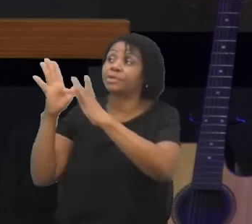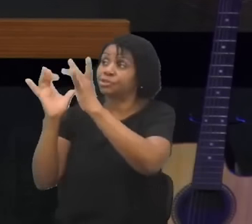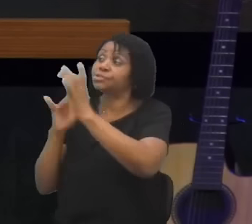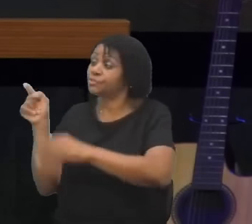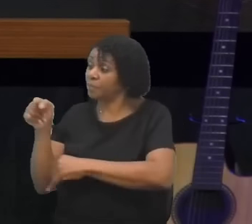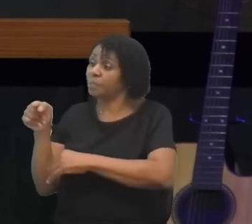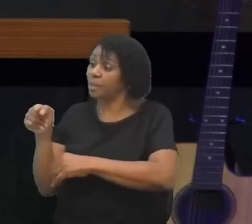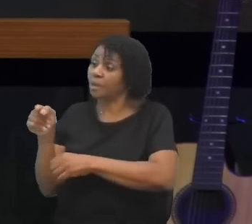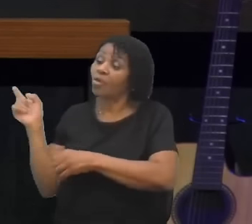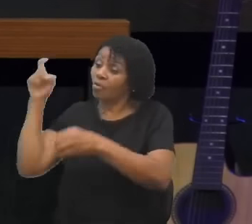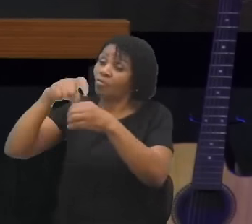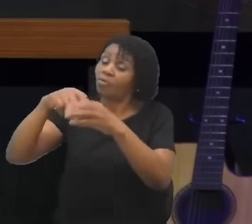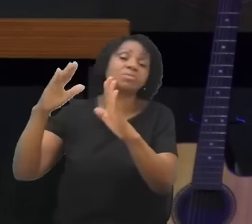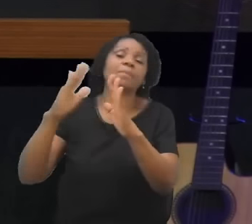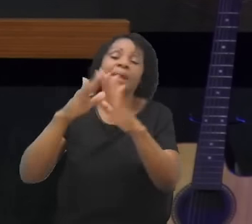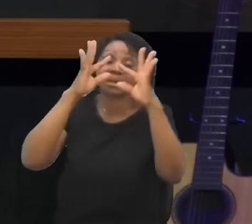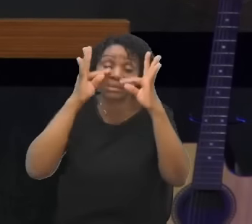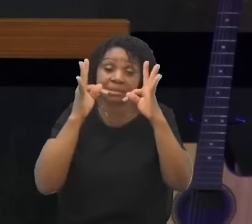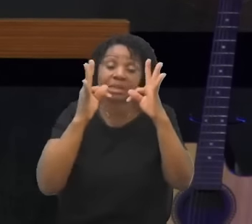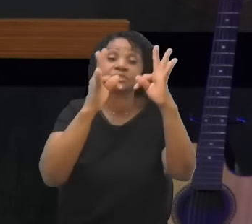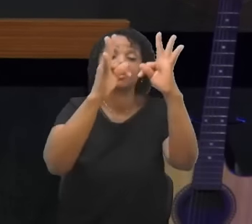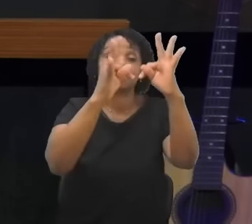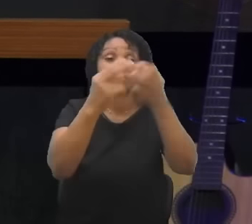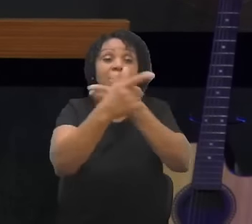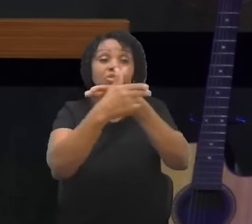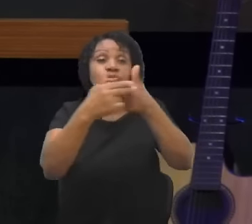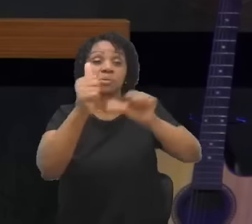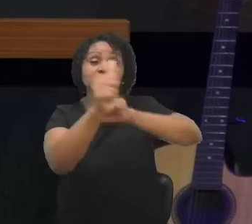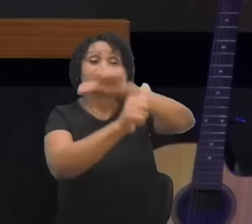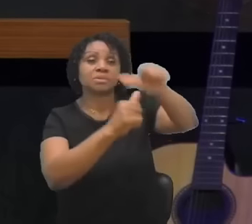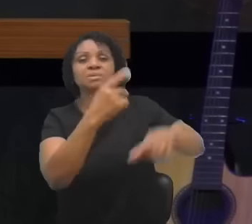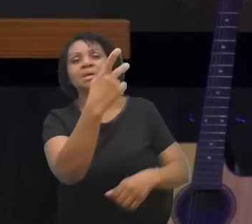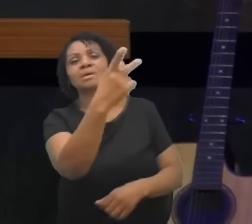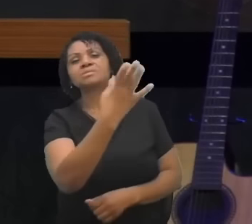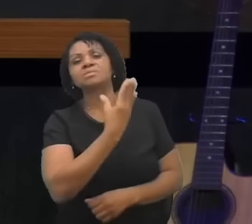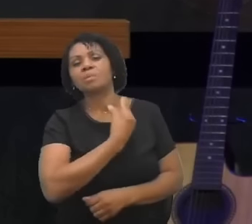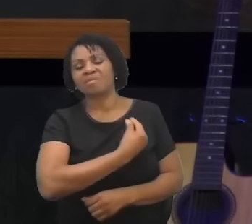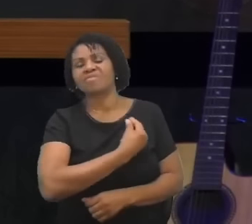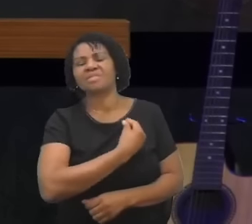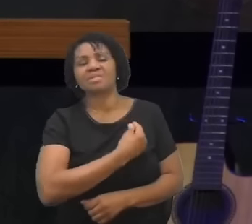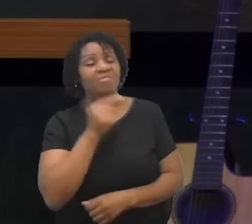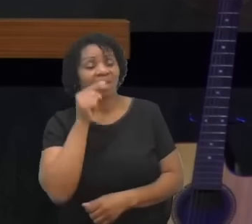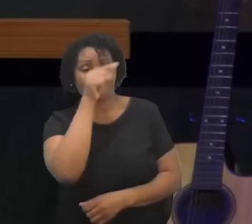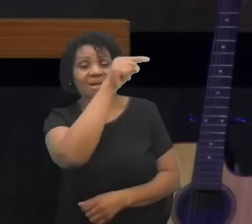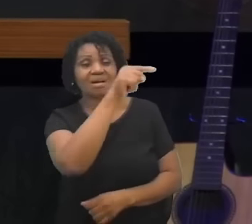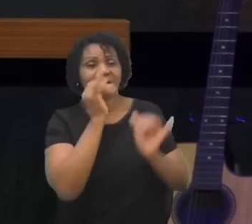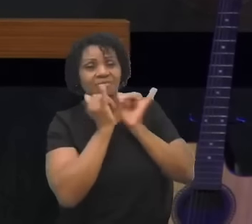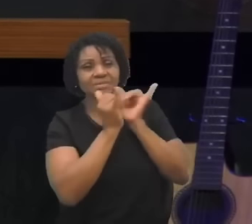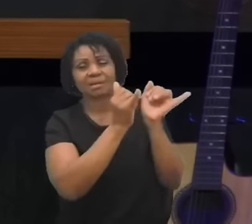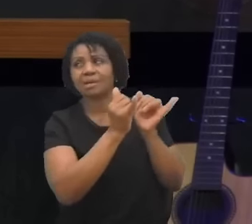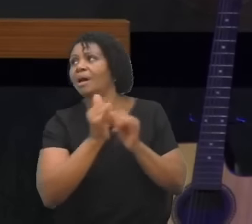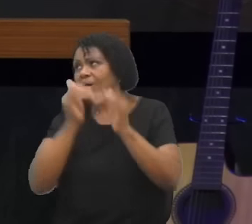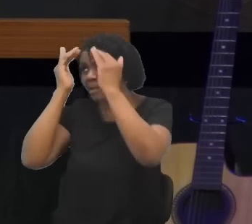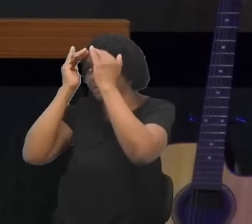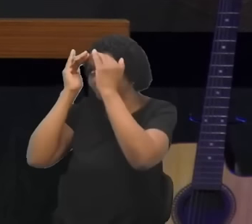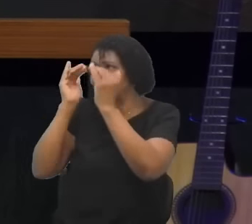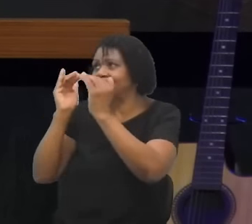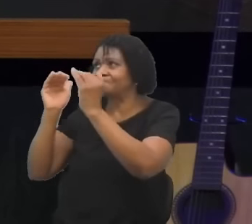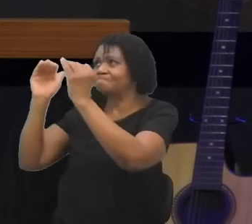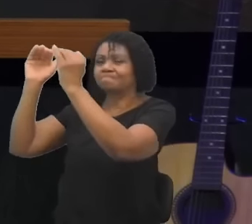tua casa e testemunha o que eu fiz na tua casa. Este homem foi